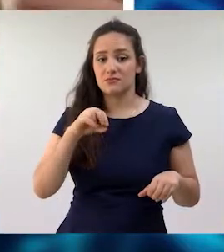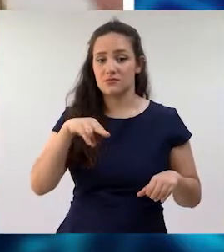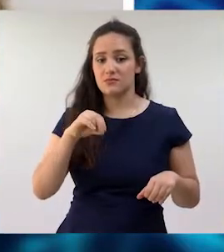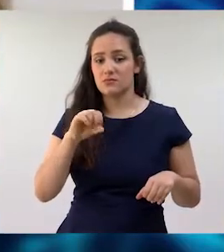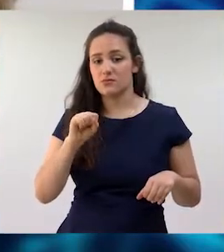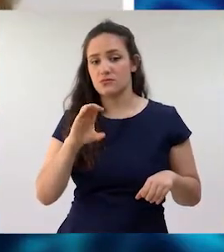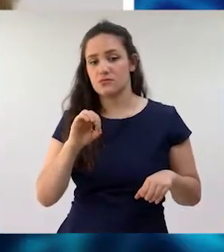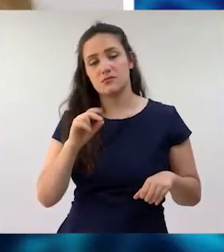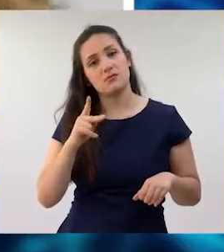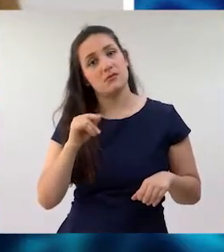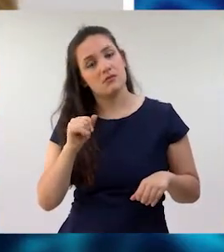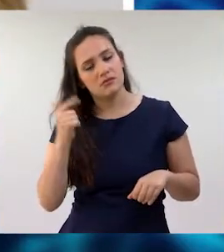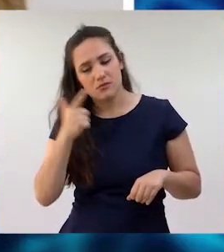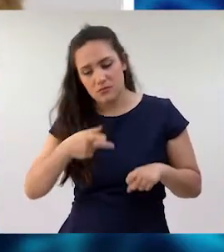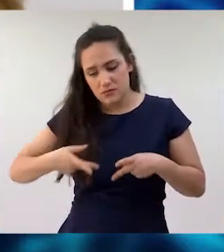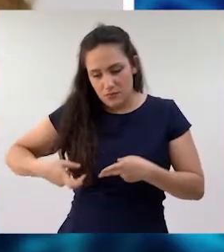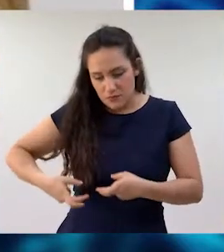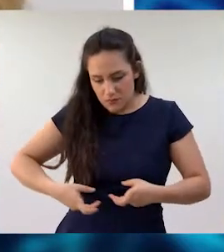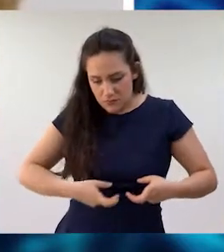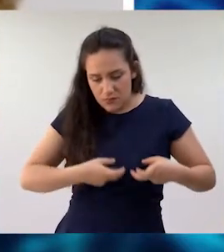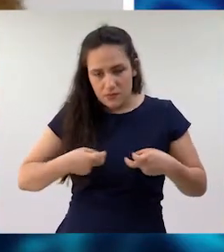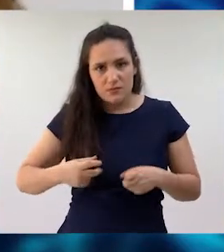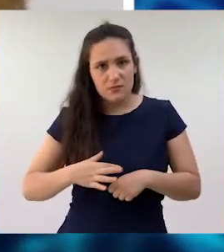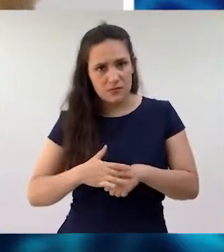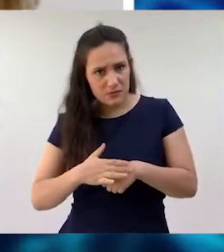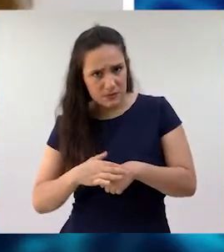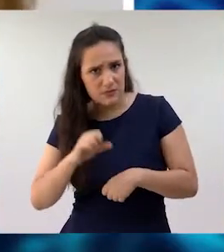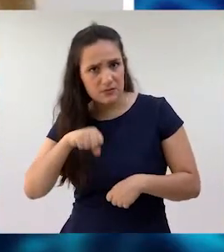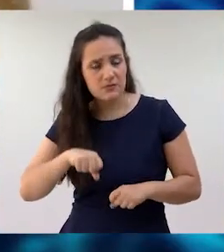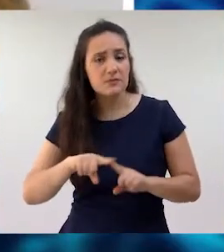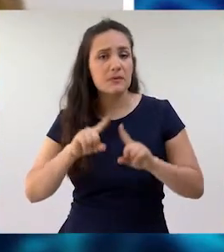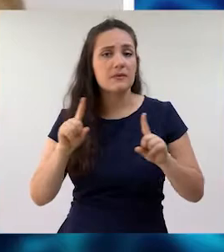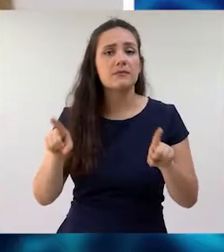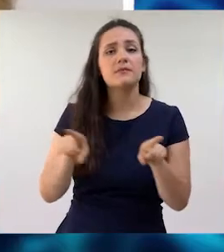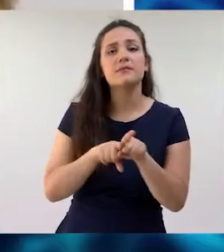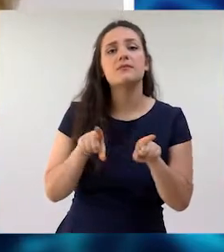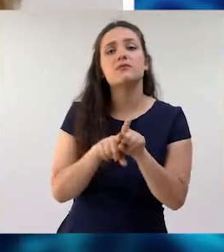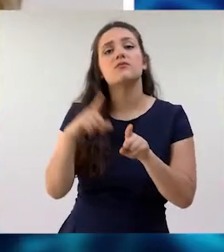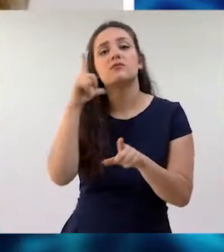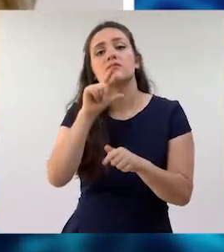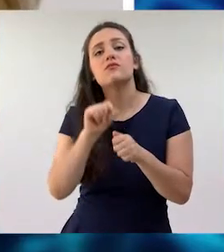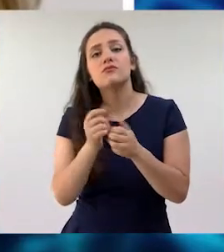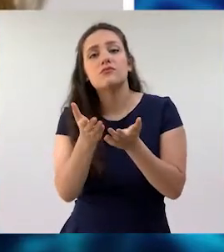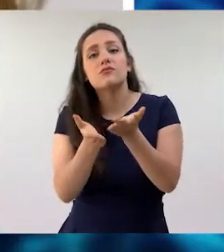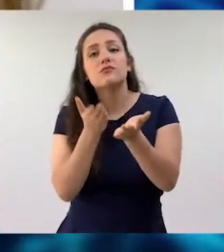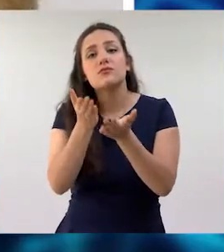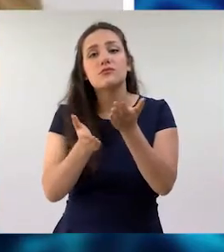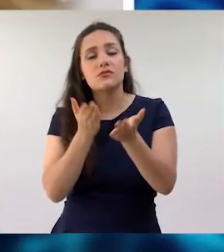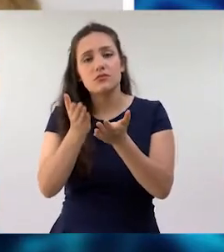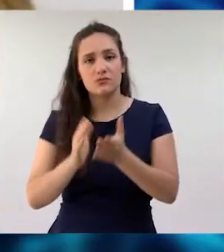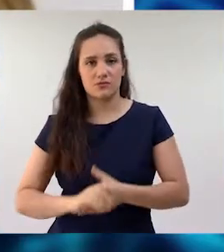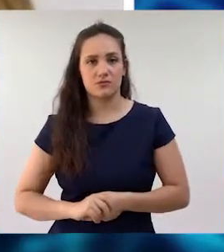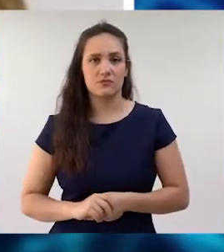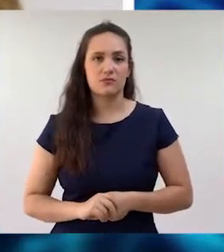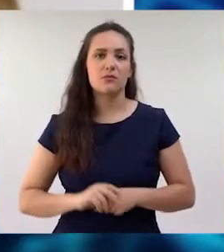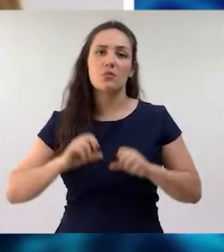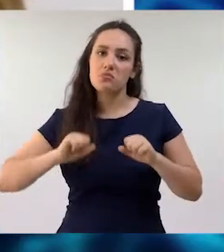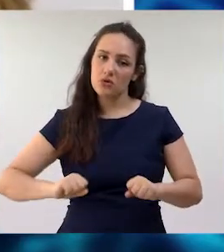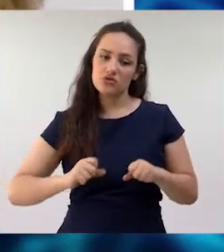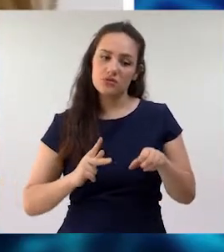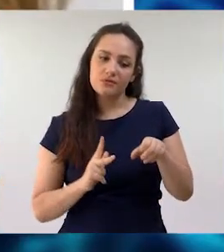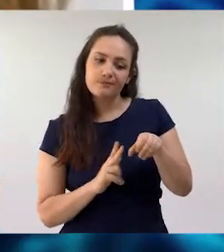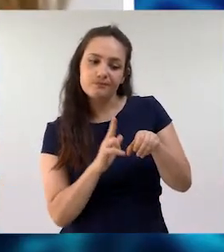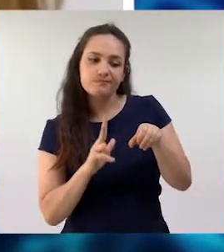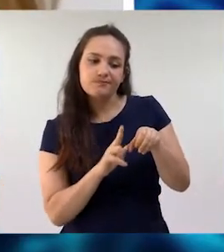colonoscopia, ela, claro, ela detecta lesões em fase inicial, avançada, etc., mas ela pode tratar as lesões benignas